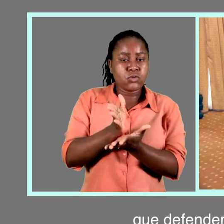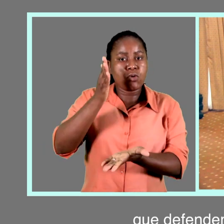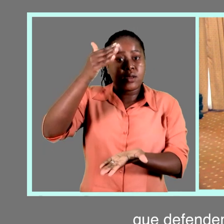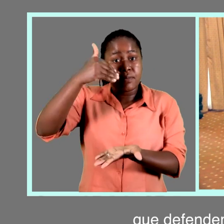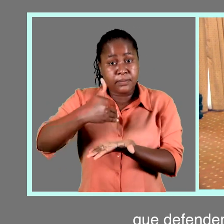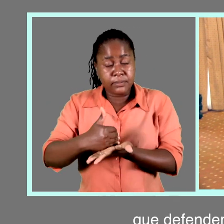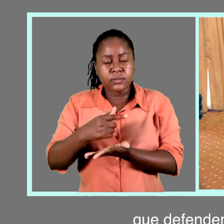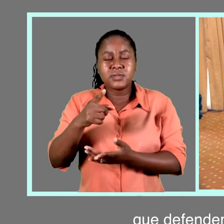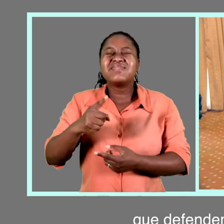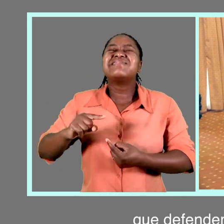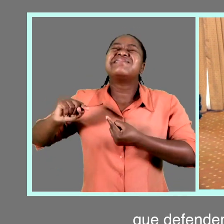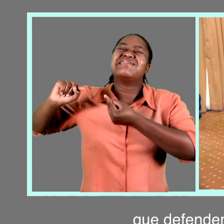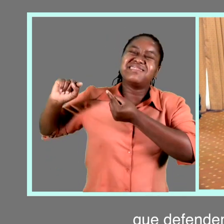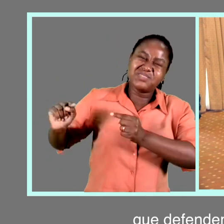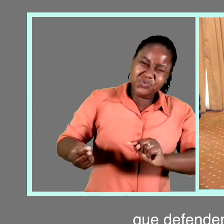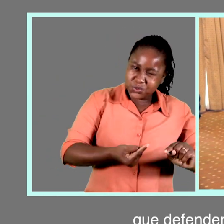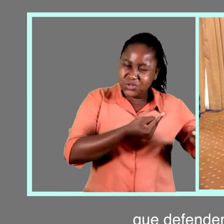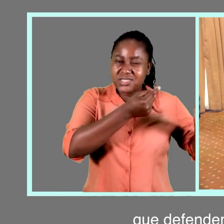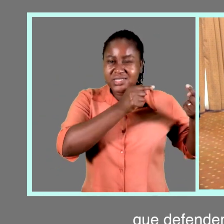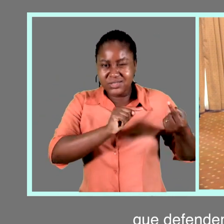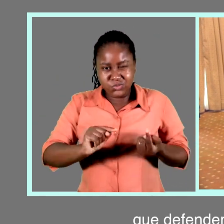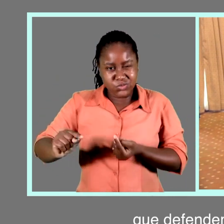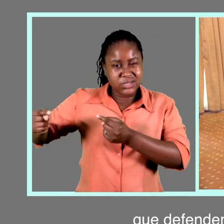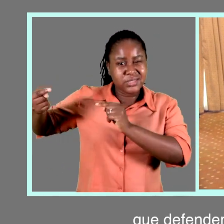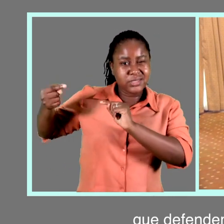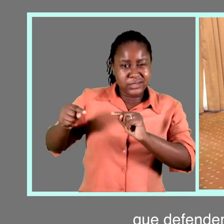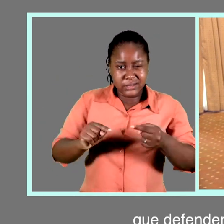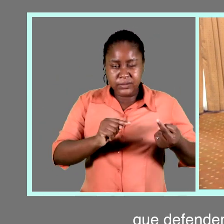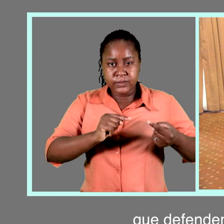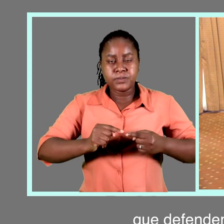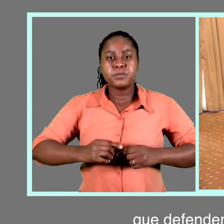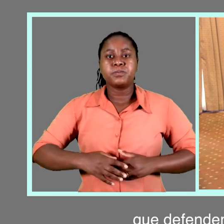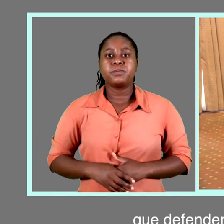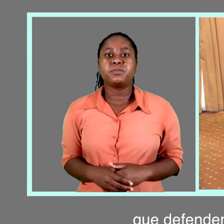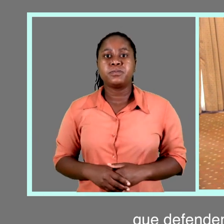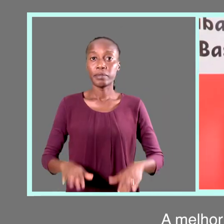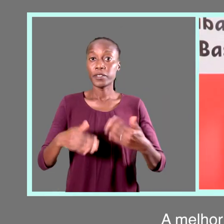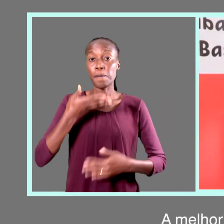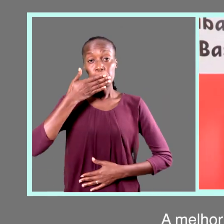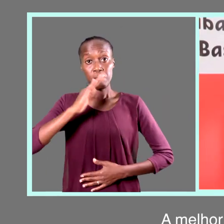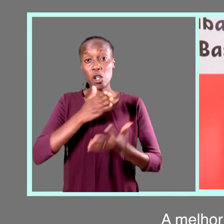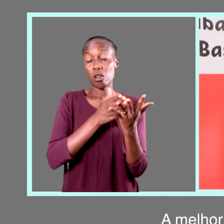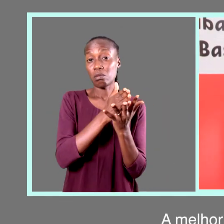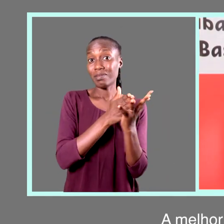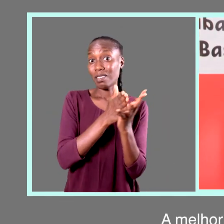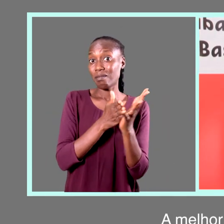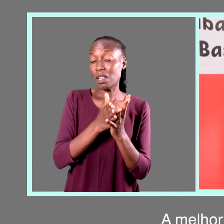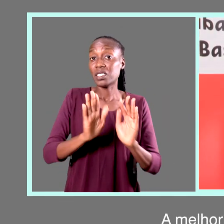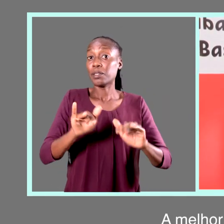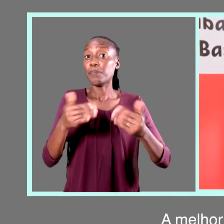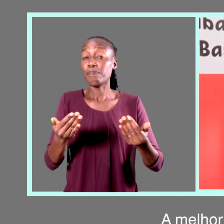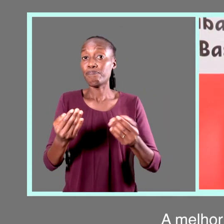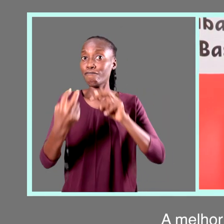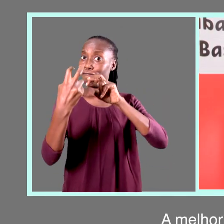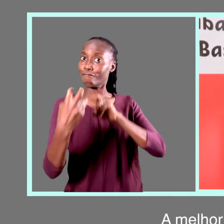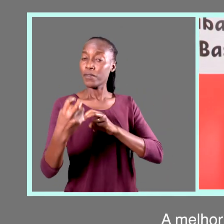defendem o diálogo como a melhor estratégia para mediar conflitos. A melhor estratégia mesmo